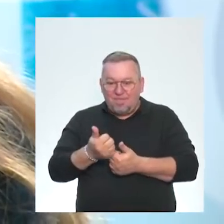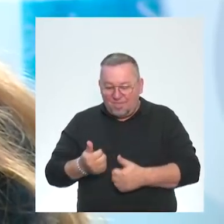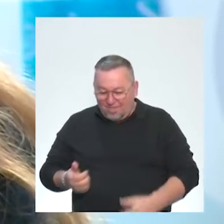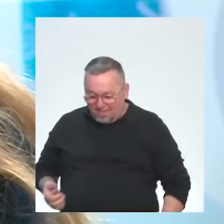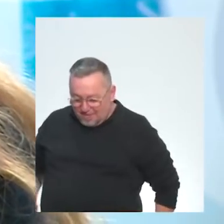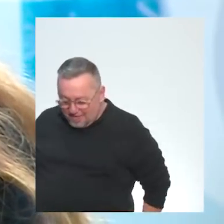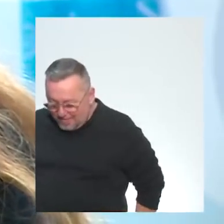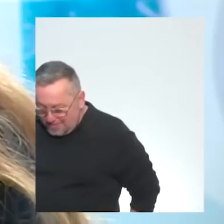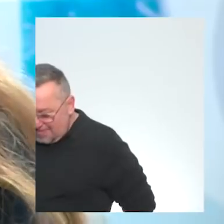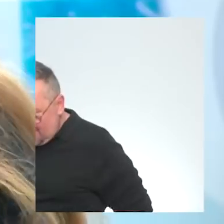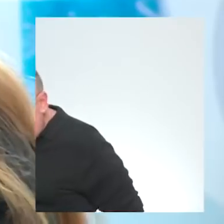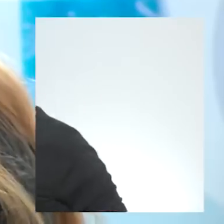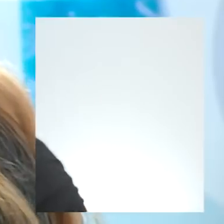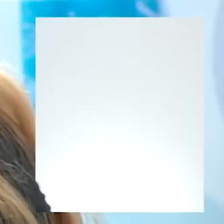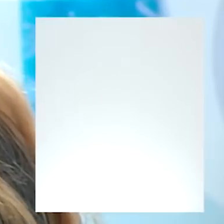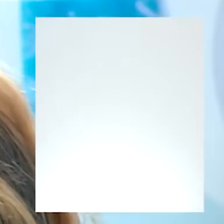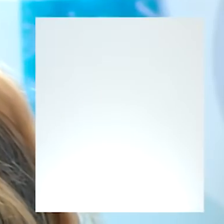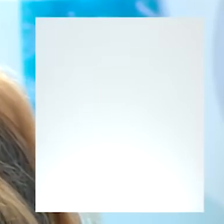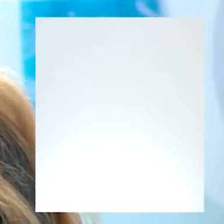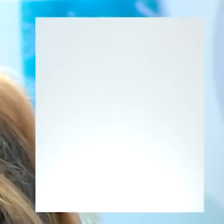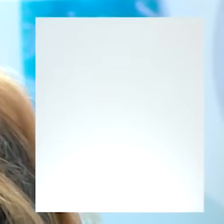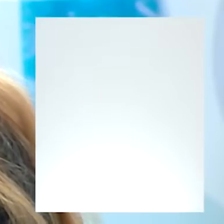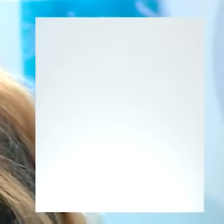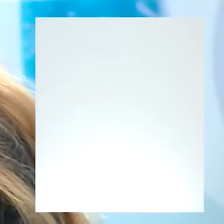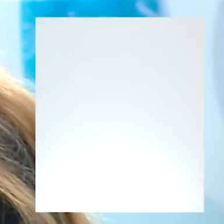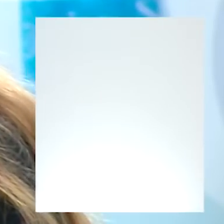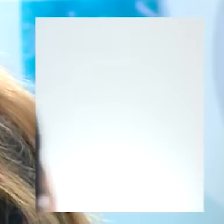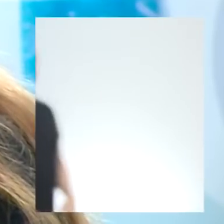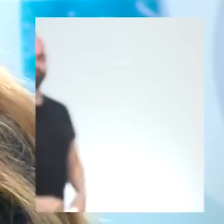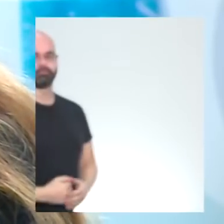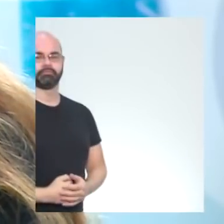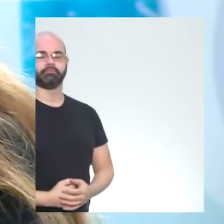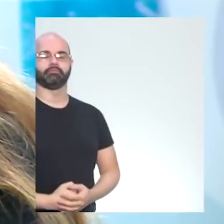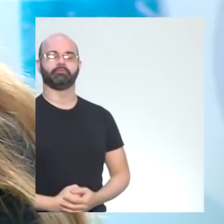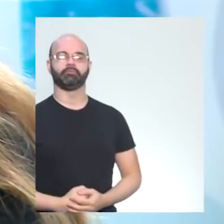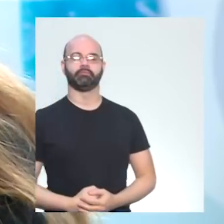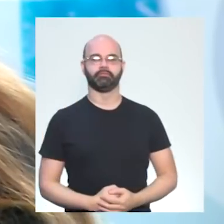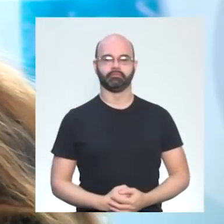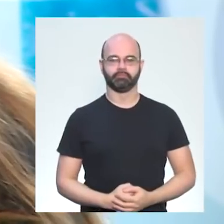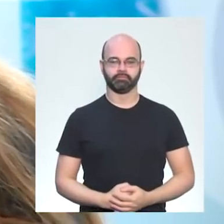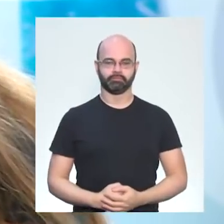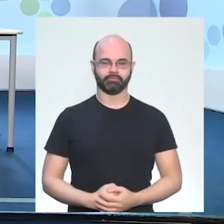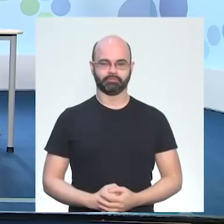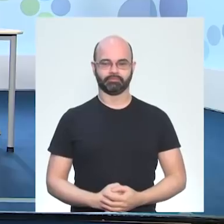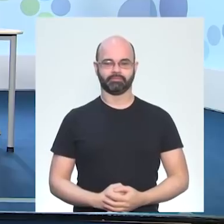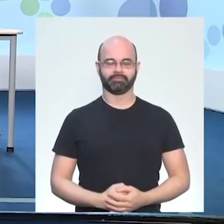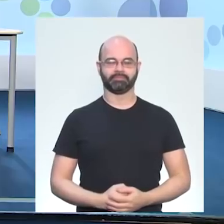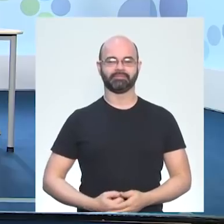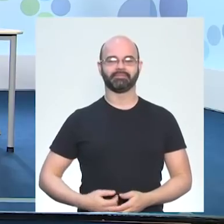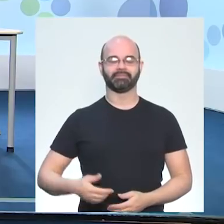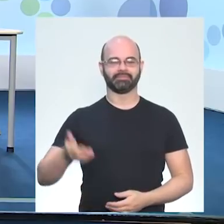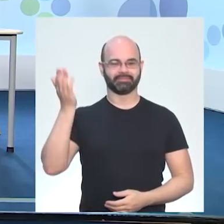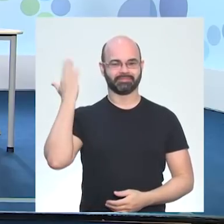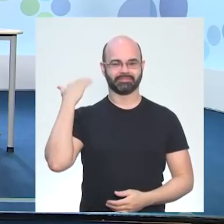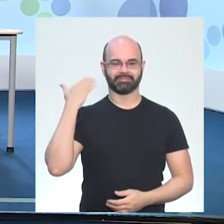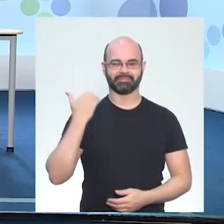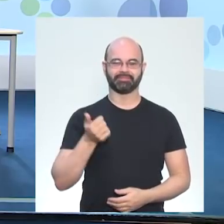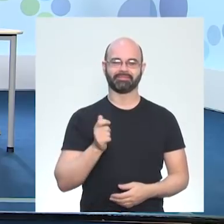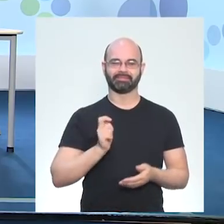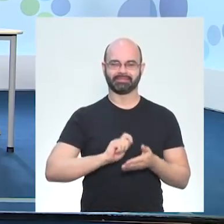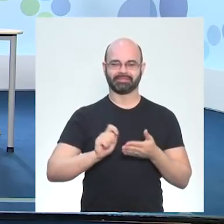do meu avô também conta a história de quem eu sou hoje, né? E então ele usava isso aqui, ó. Eu vou mostrar a